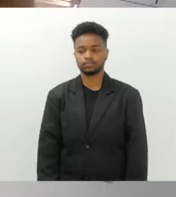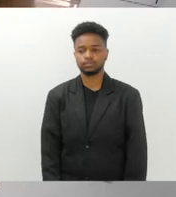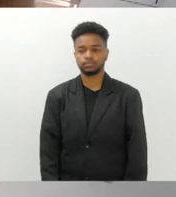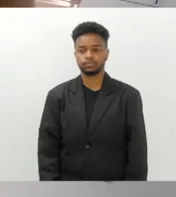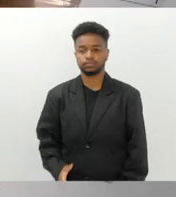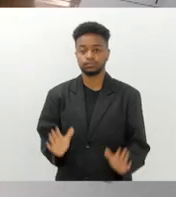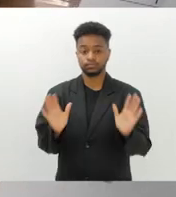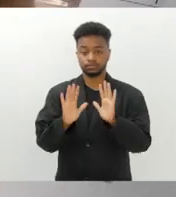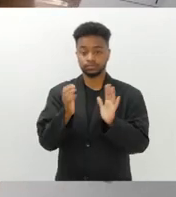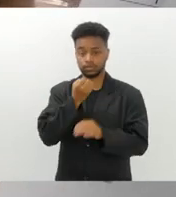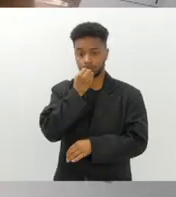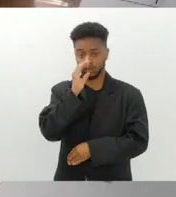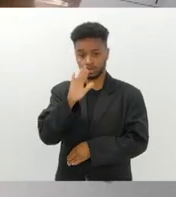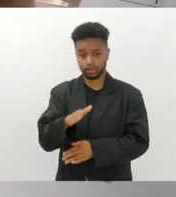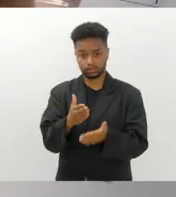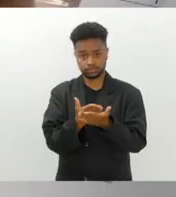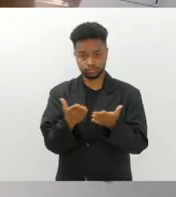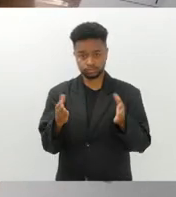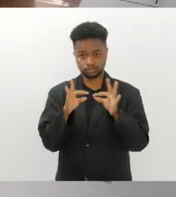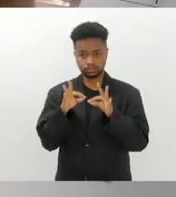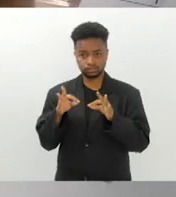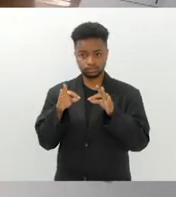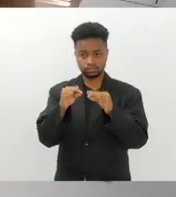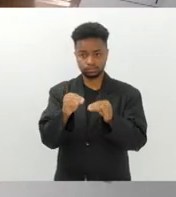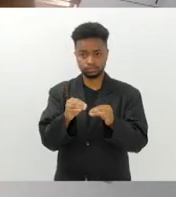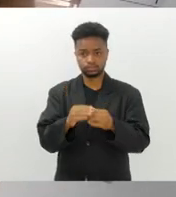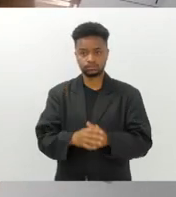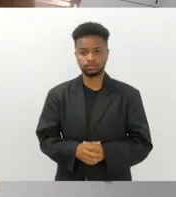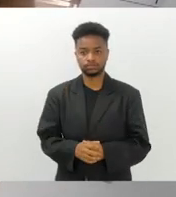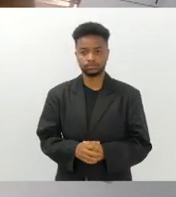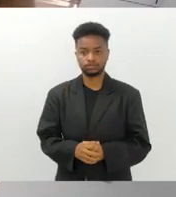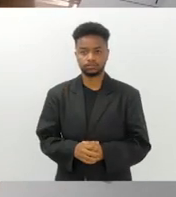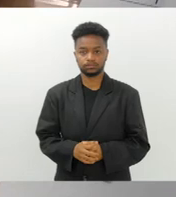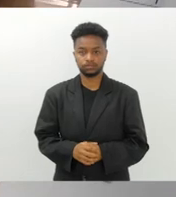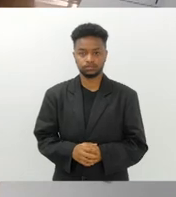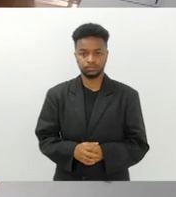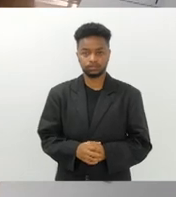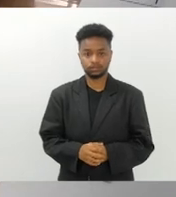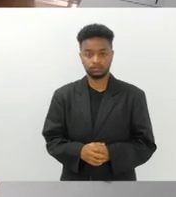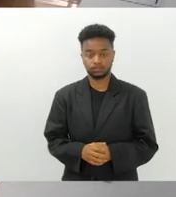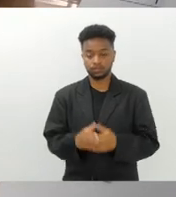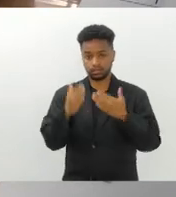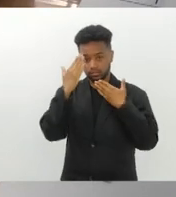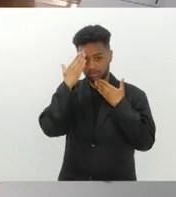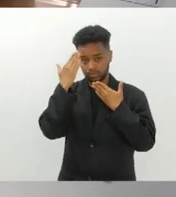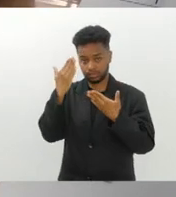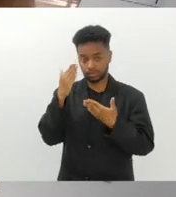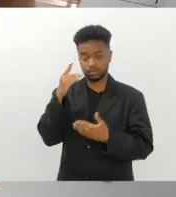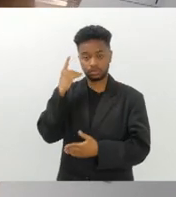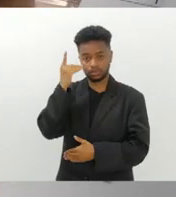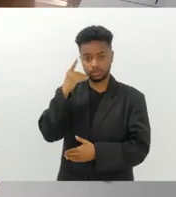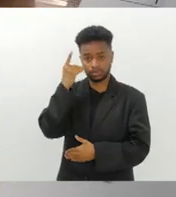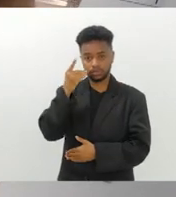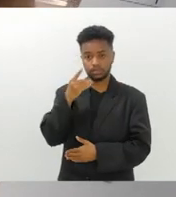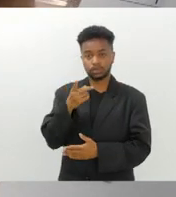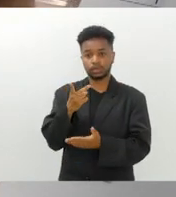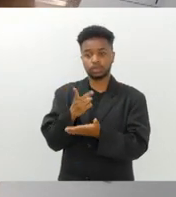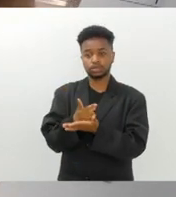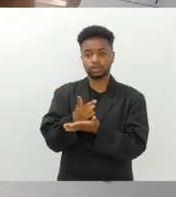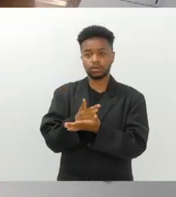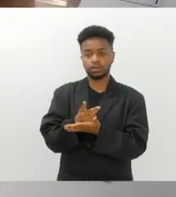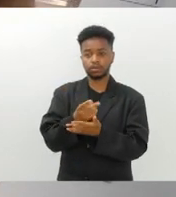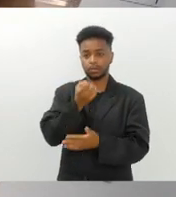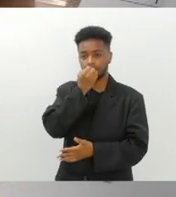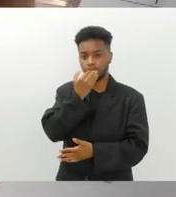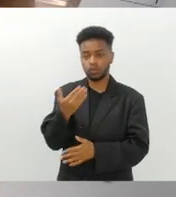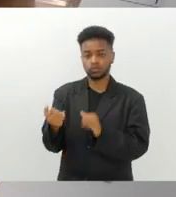Bom dia, boa tarde a todas e todos. Muito obrigado, parlamentar. É sempre bom estar com o